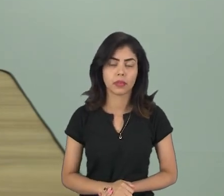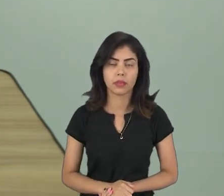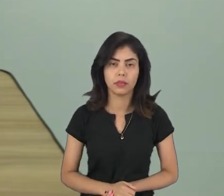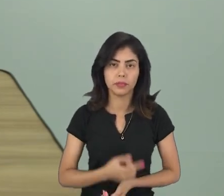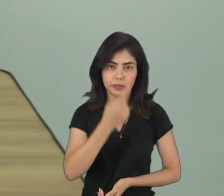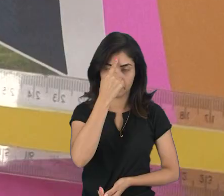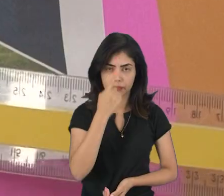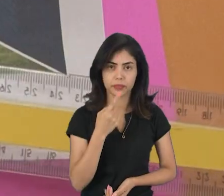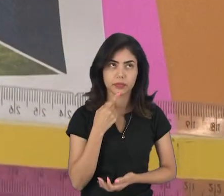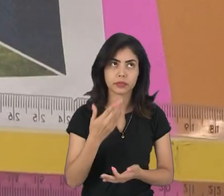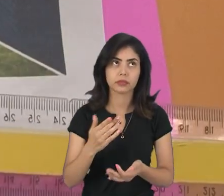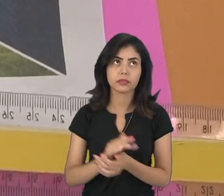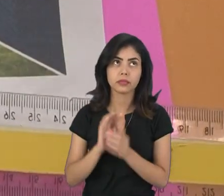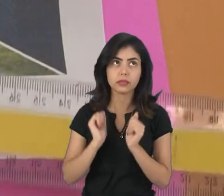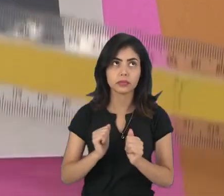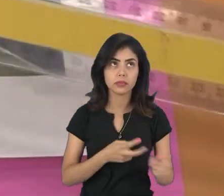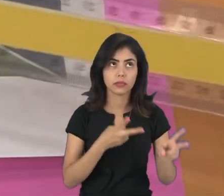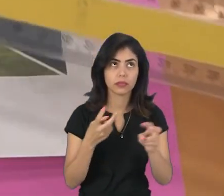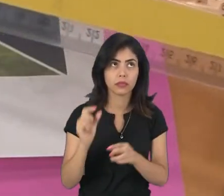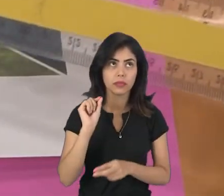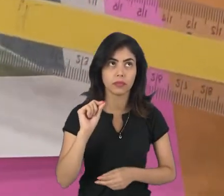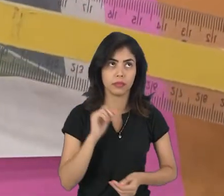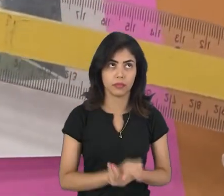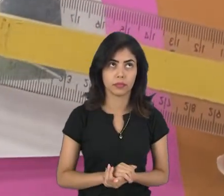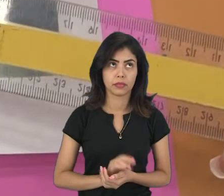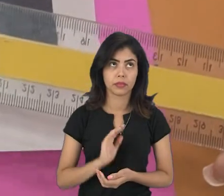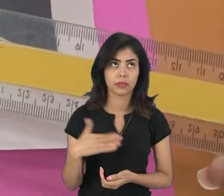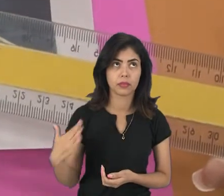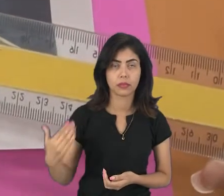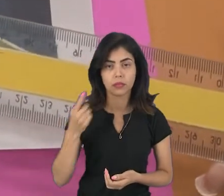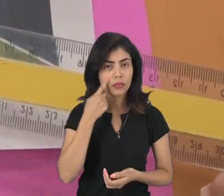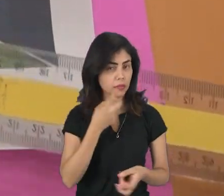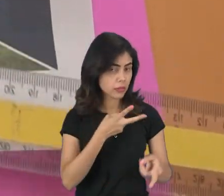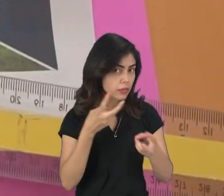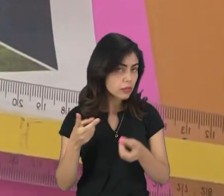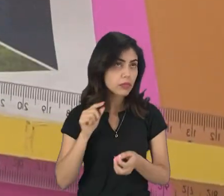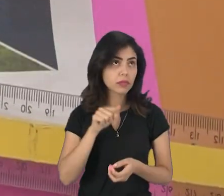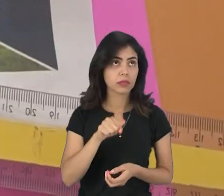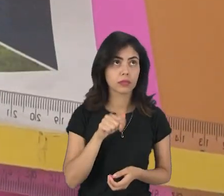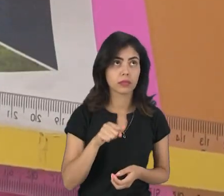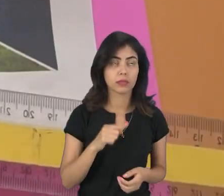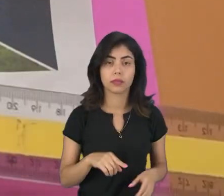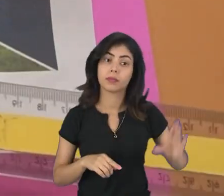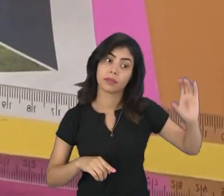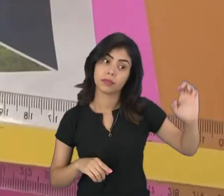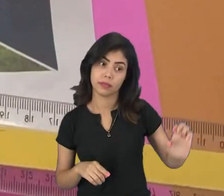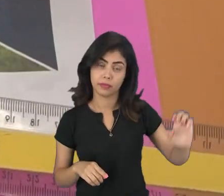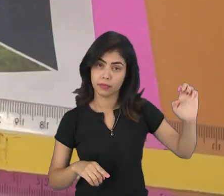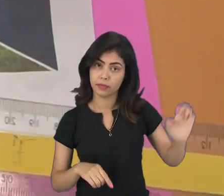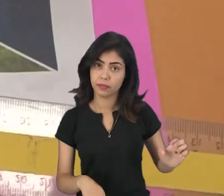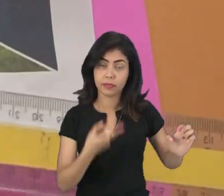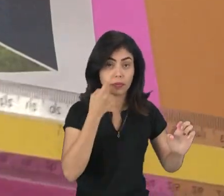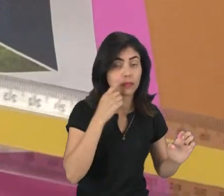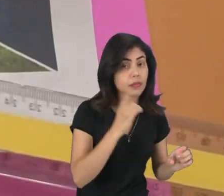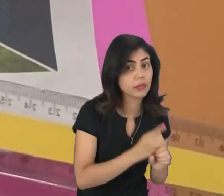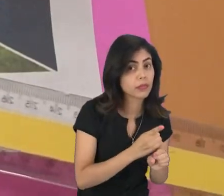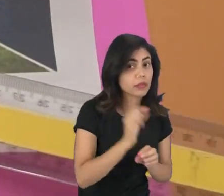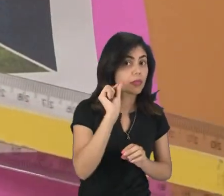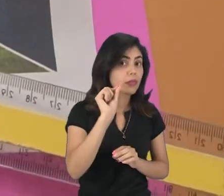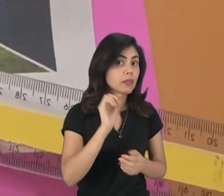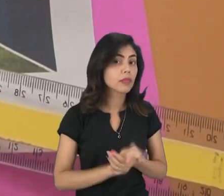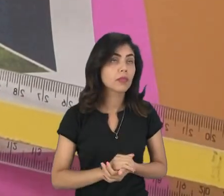Observando a esta imagem, nós podemos perceber o quê? Podemos perceber que aqui deste lado, nós encontramos aqui